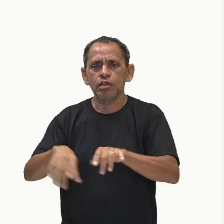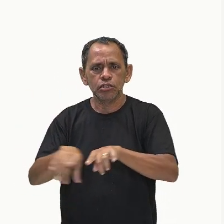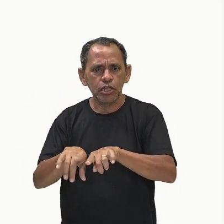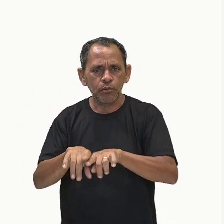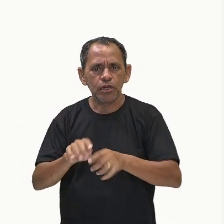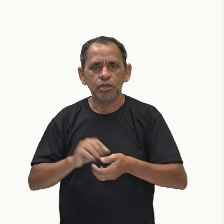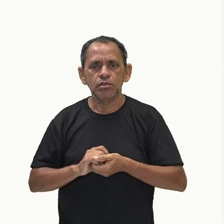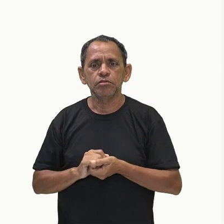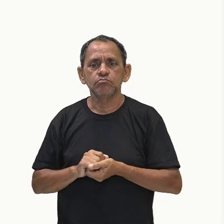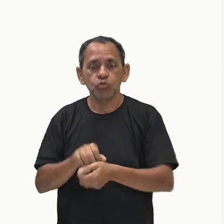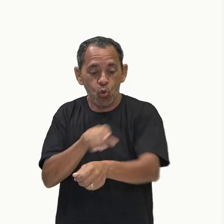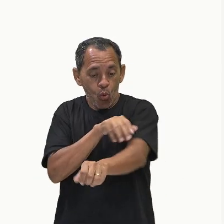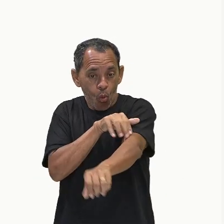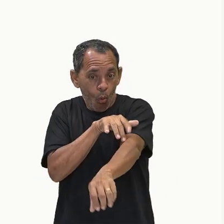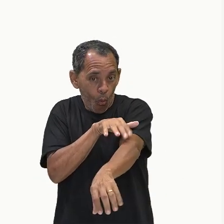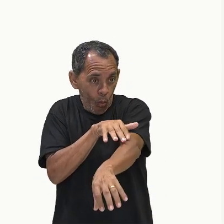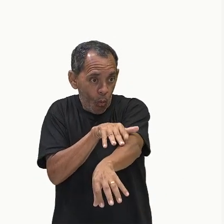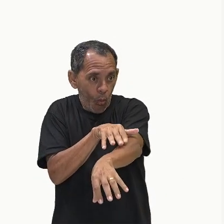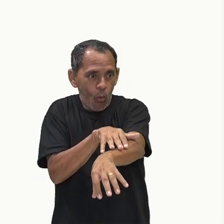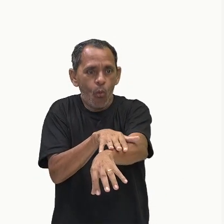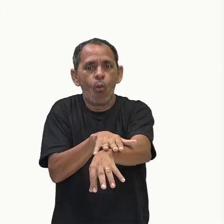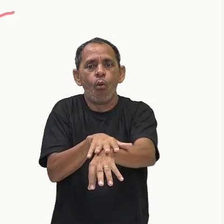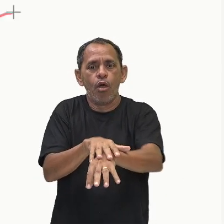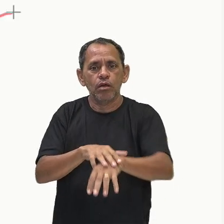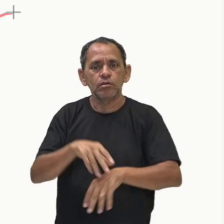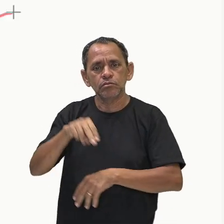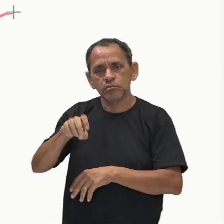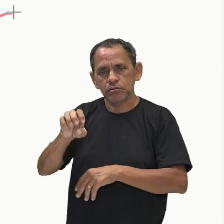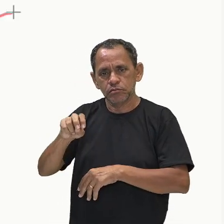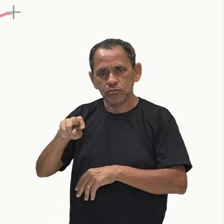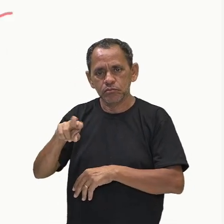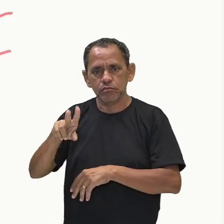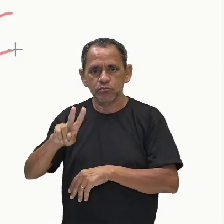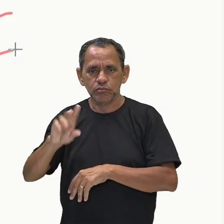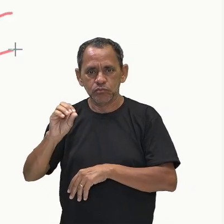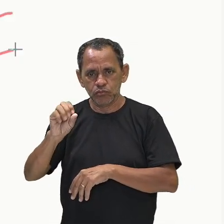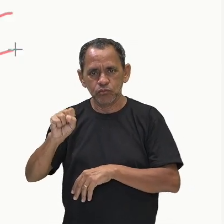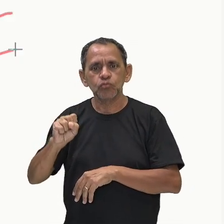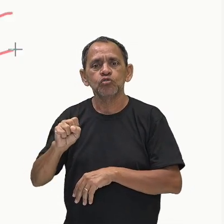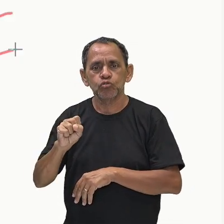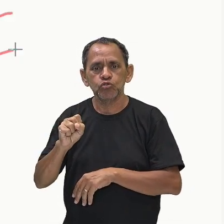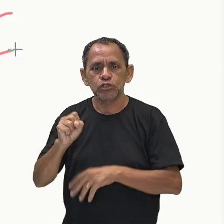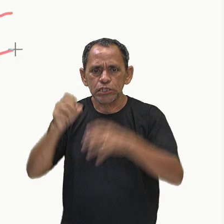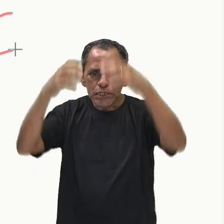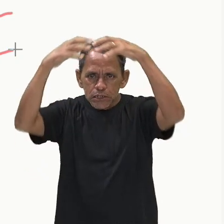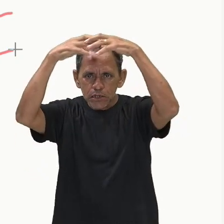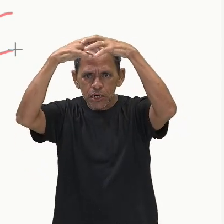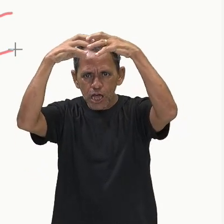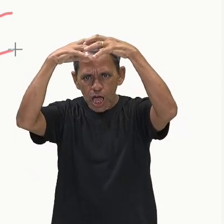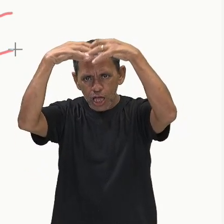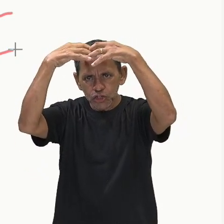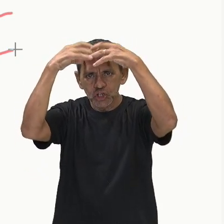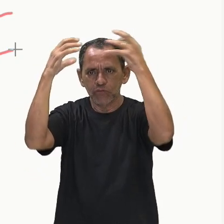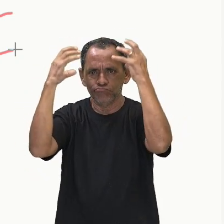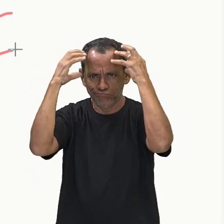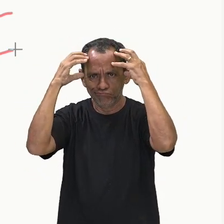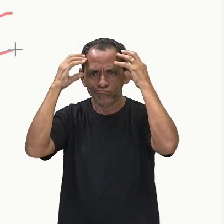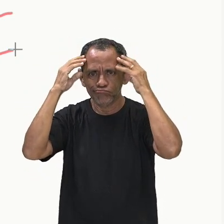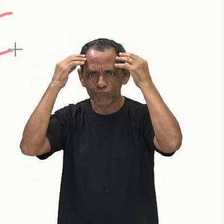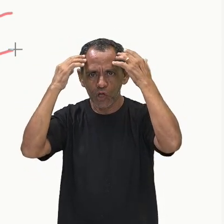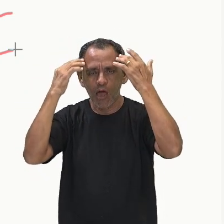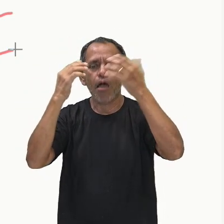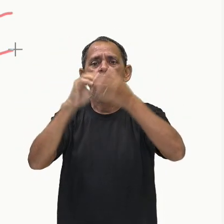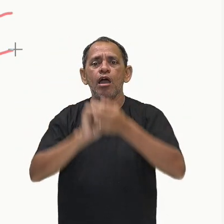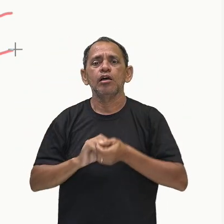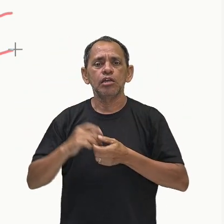os nervos, tanto tem os nervos espinhais e cranianos, todos esses